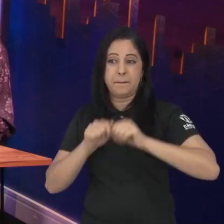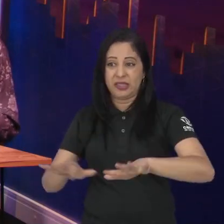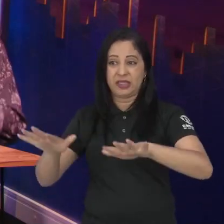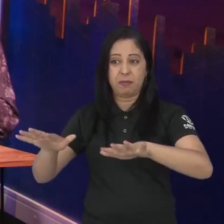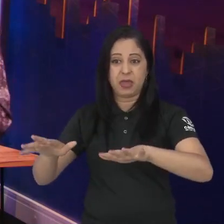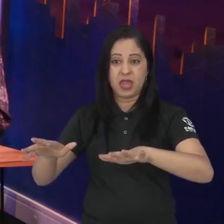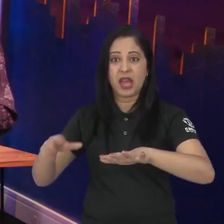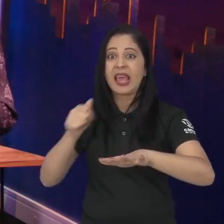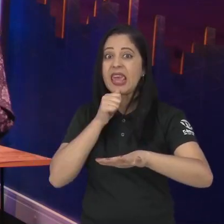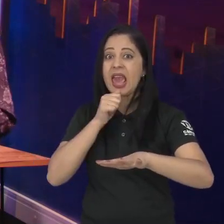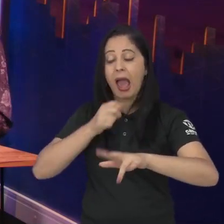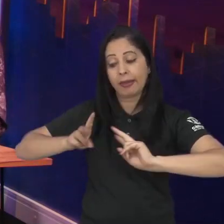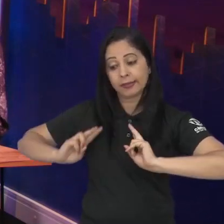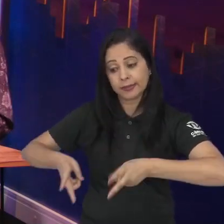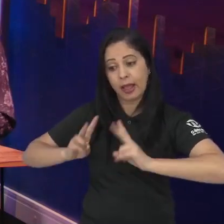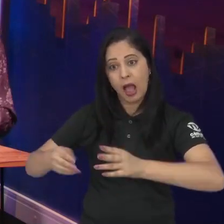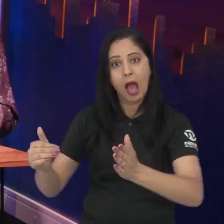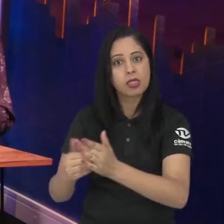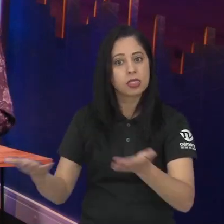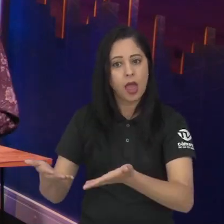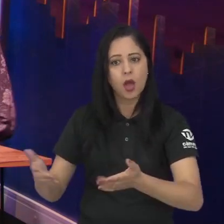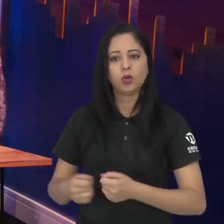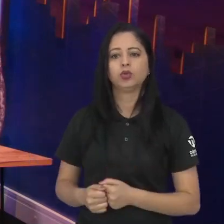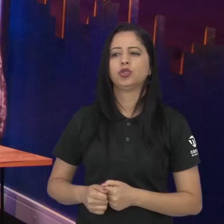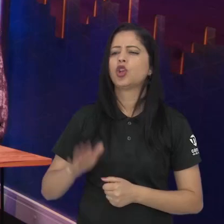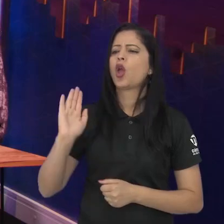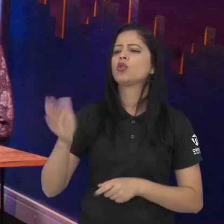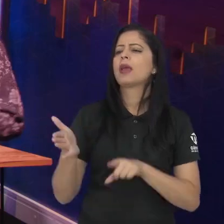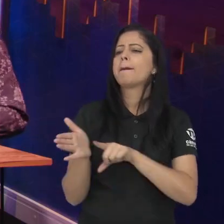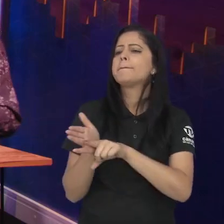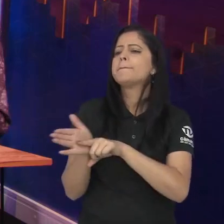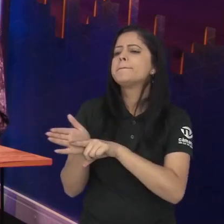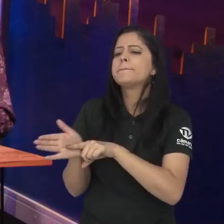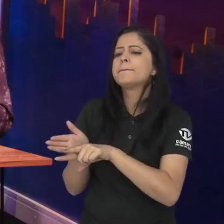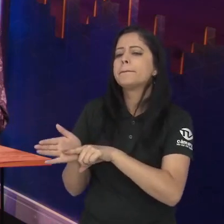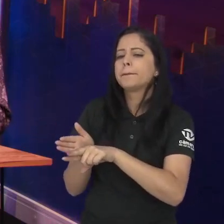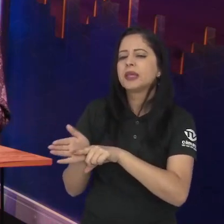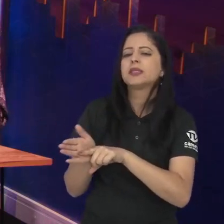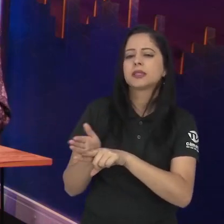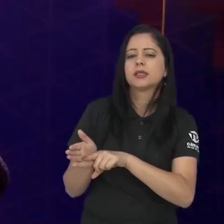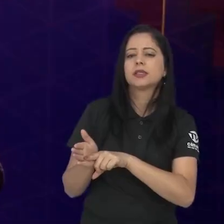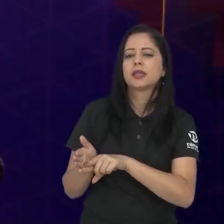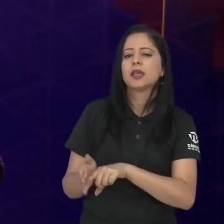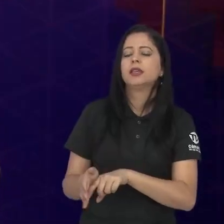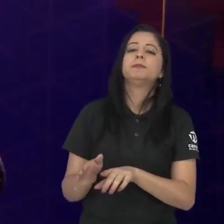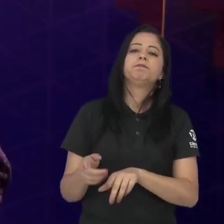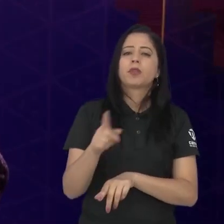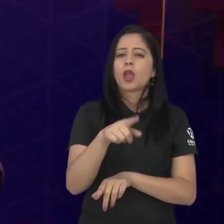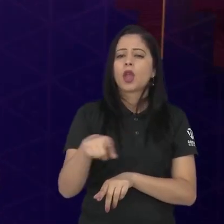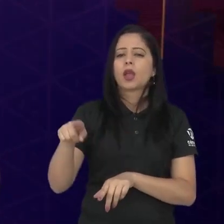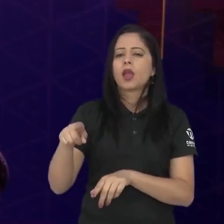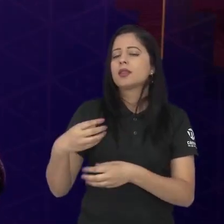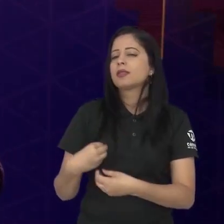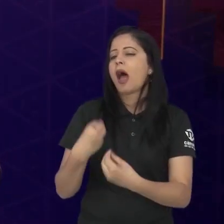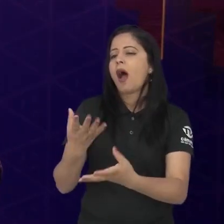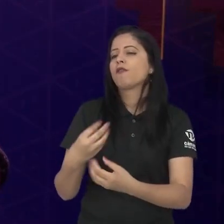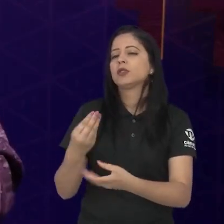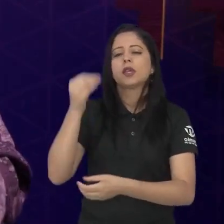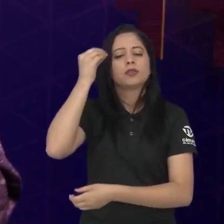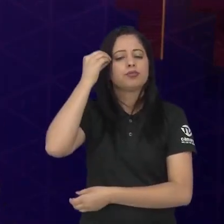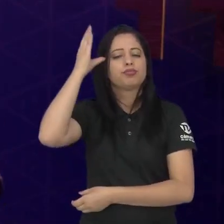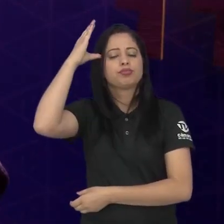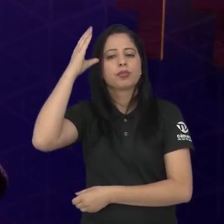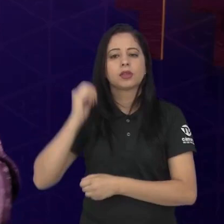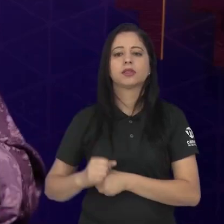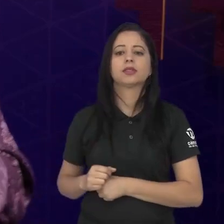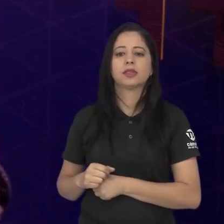dar uma olhadinha. A gente deu uma pesquisada aqui para vocês, levar um pouco mais de conhecimento para vocês,